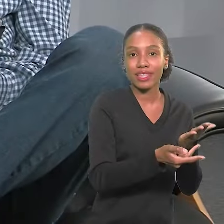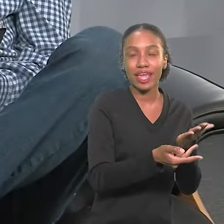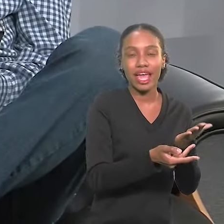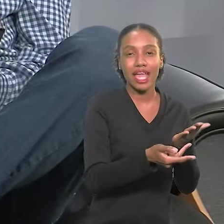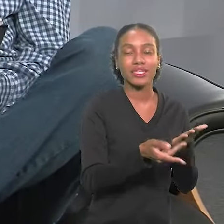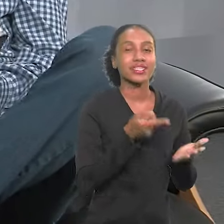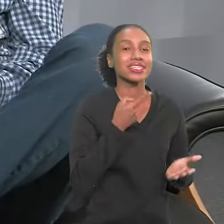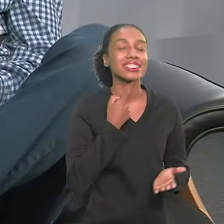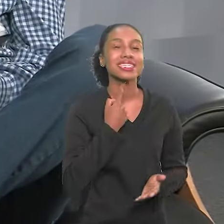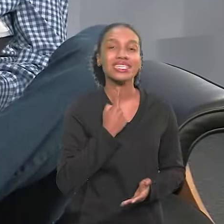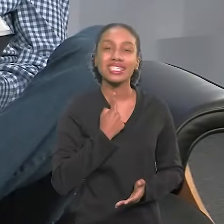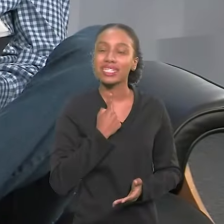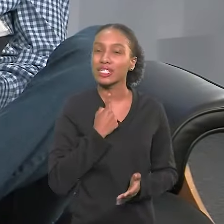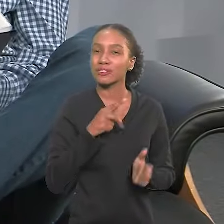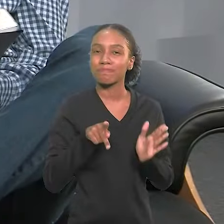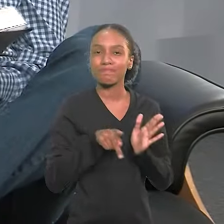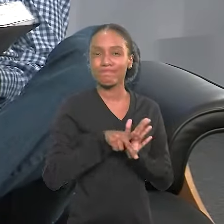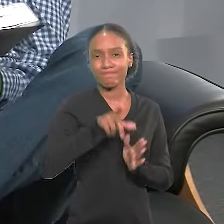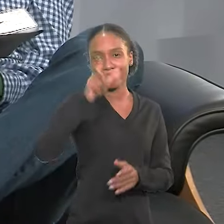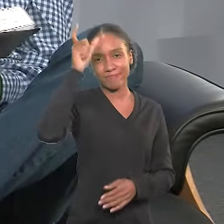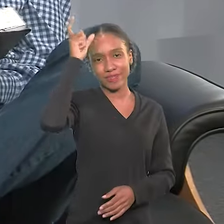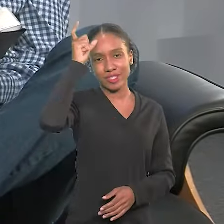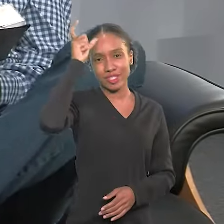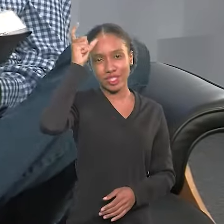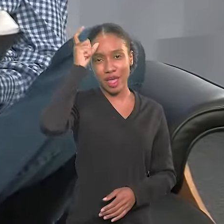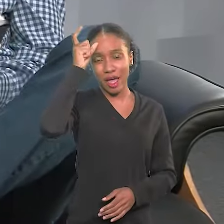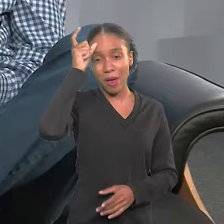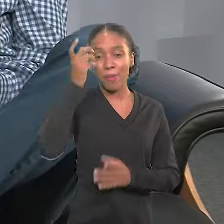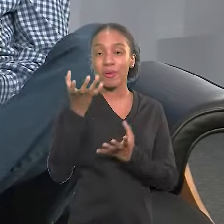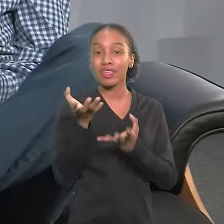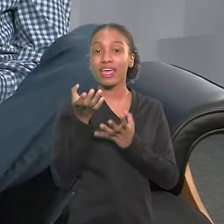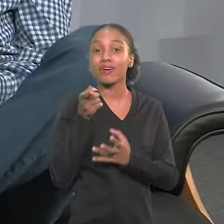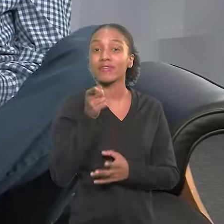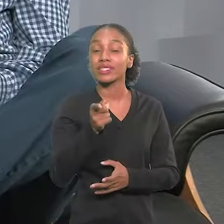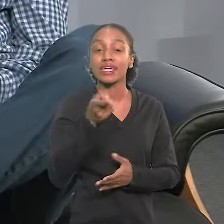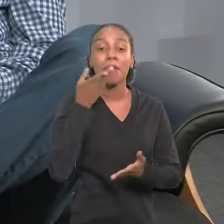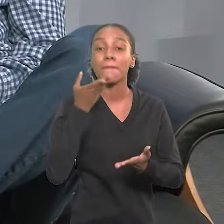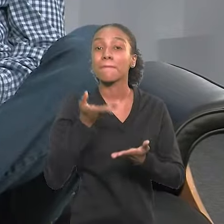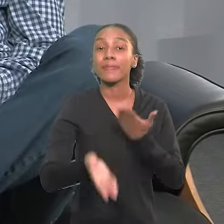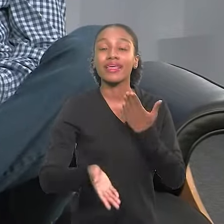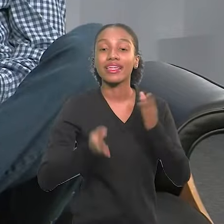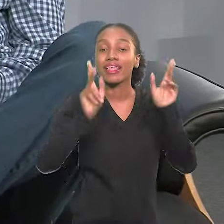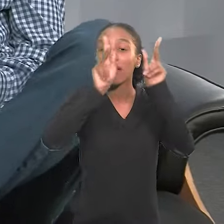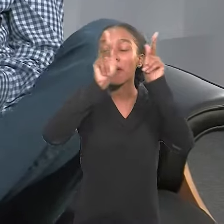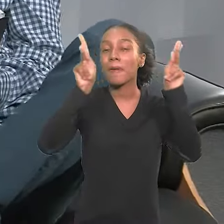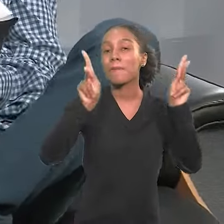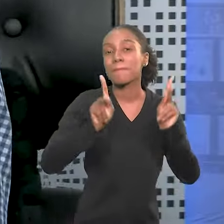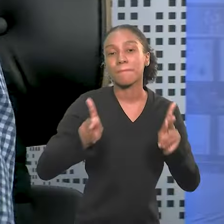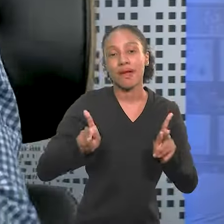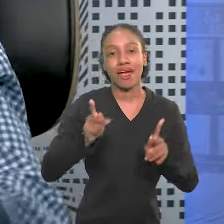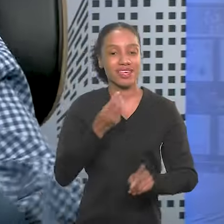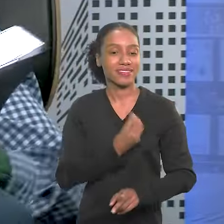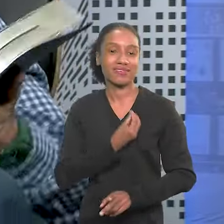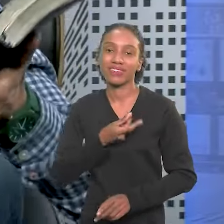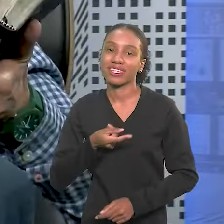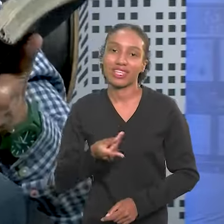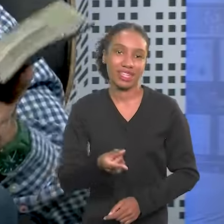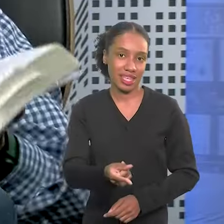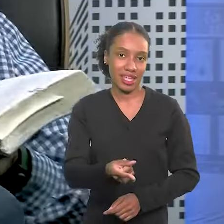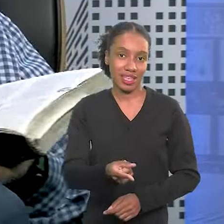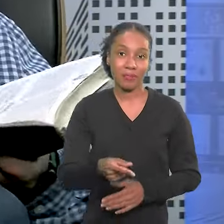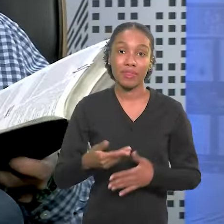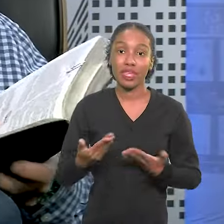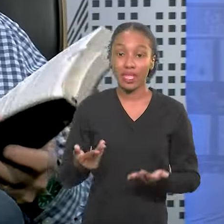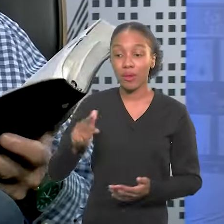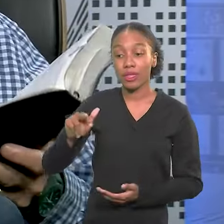uma um beijo satânico para fazer você perder o paraíso para você perder a Passa então